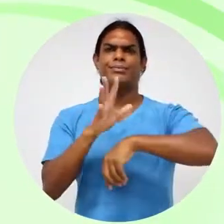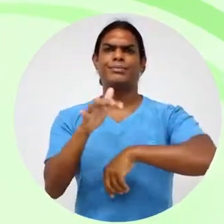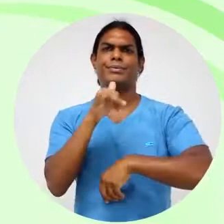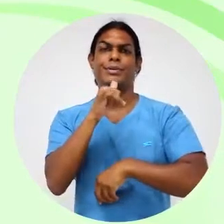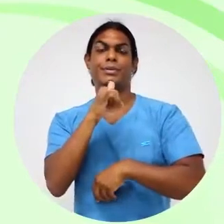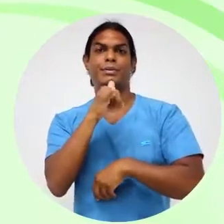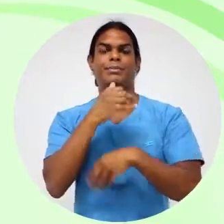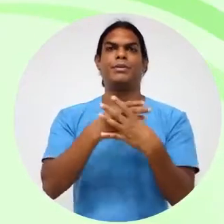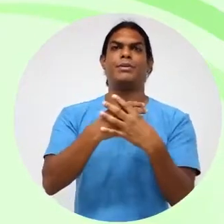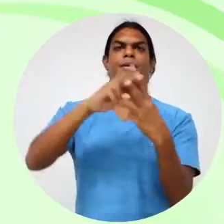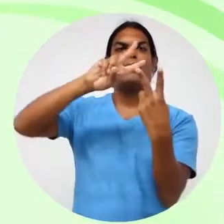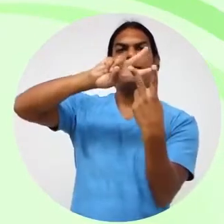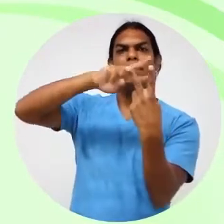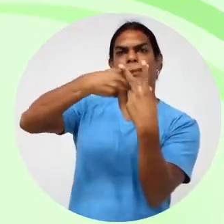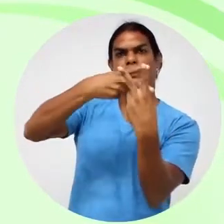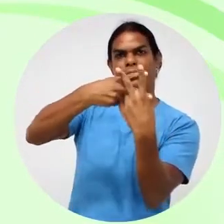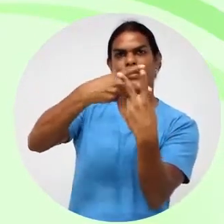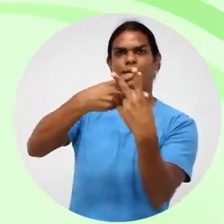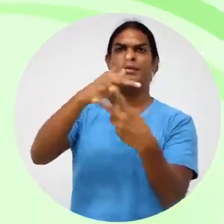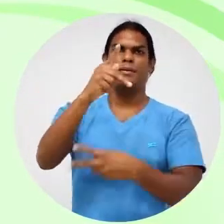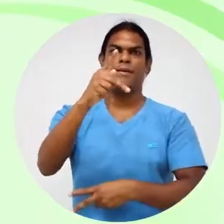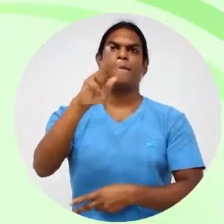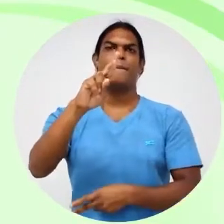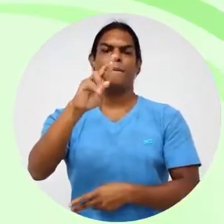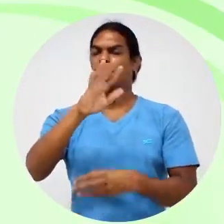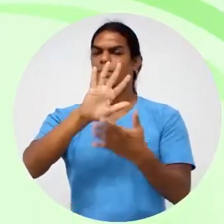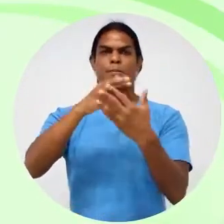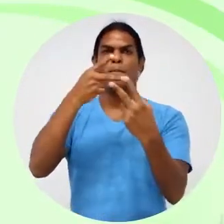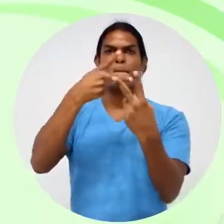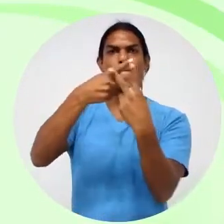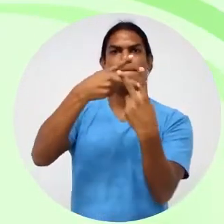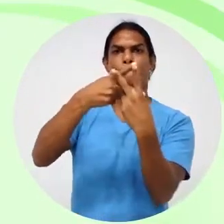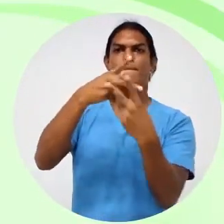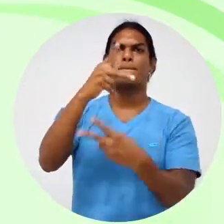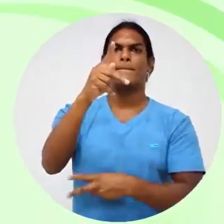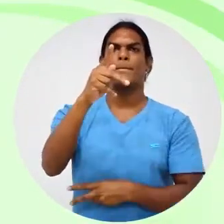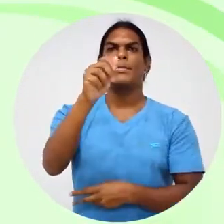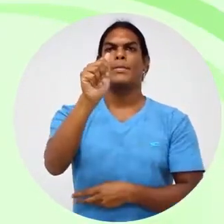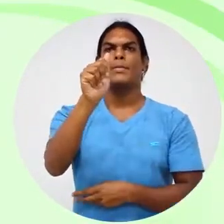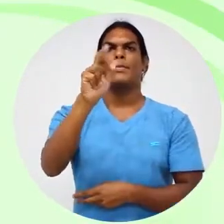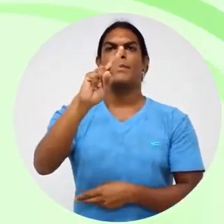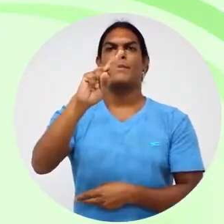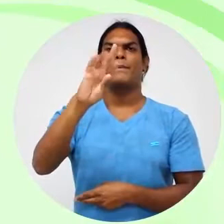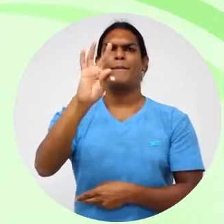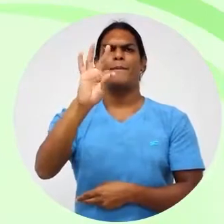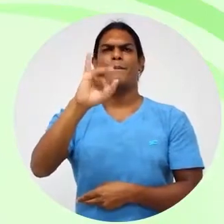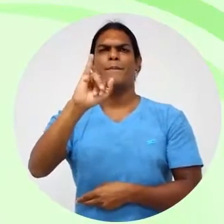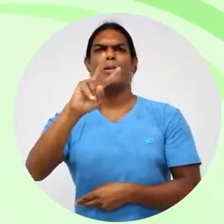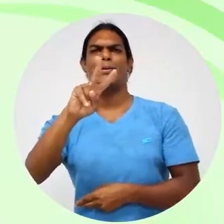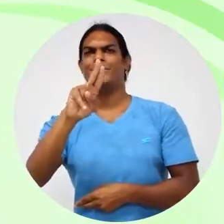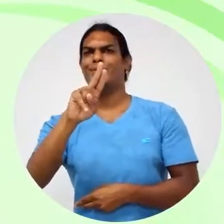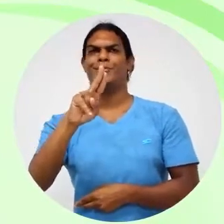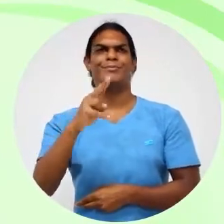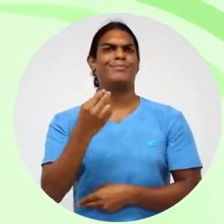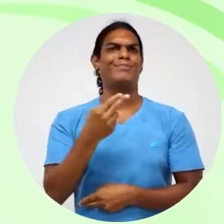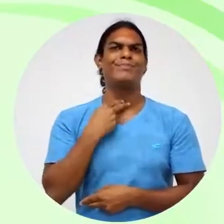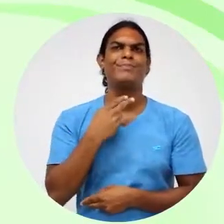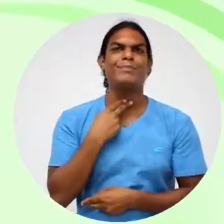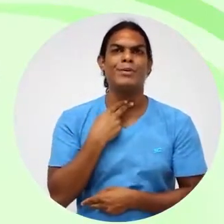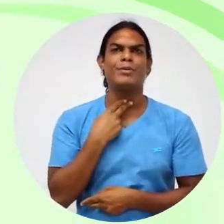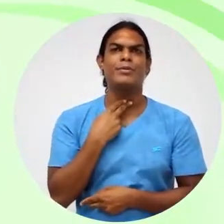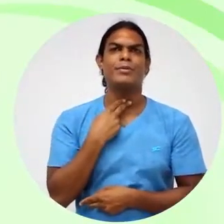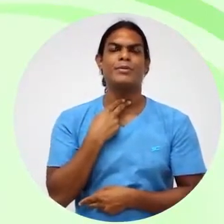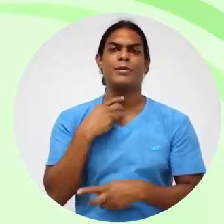partiu, isso não significa nada, né? A hashtag ela tem que ser usada com um termo que me indexe,